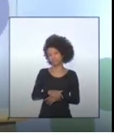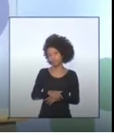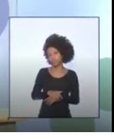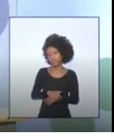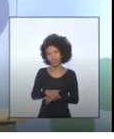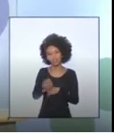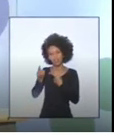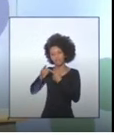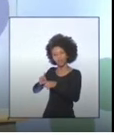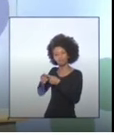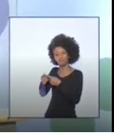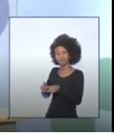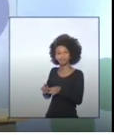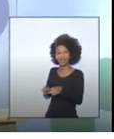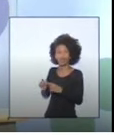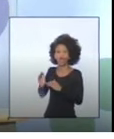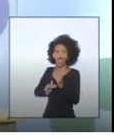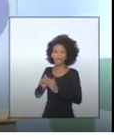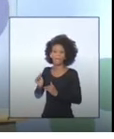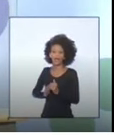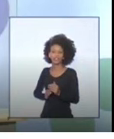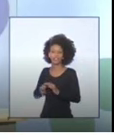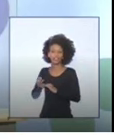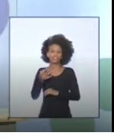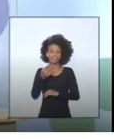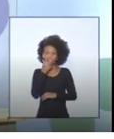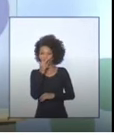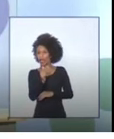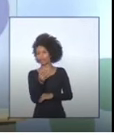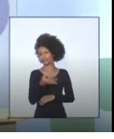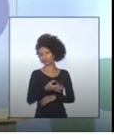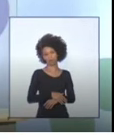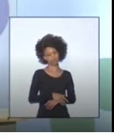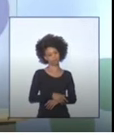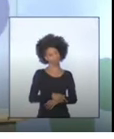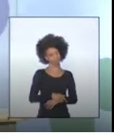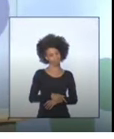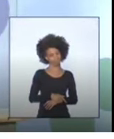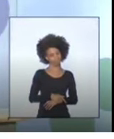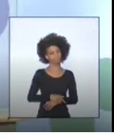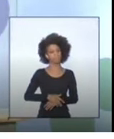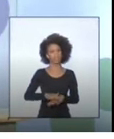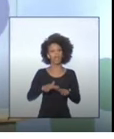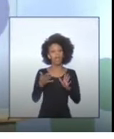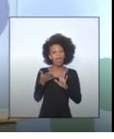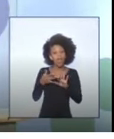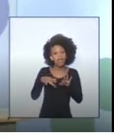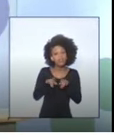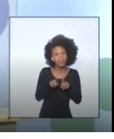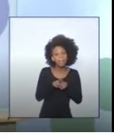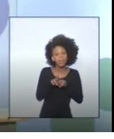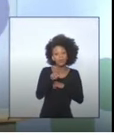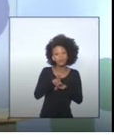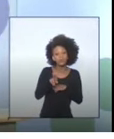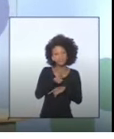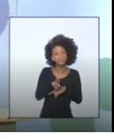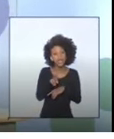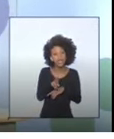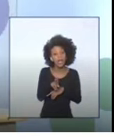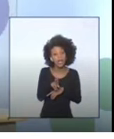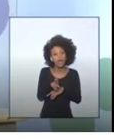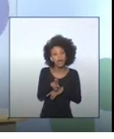o outro por algum motivo que a gente acha que é o correto. O Júlio coloca: usar termos, não vamos usar termos